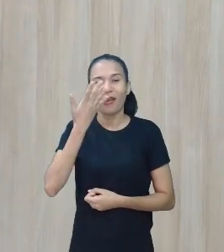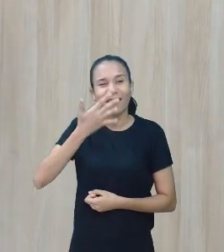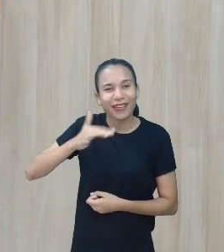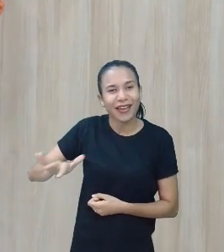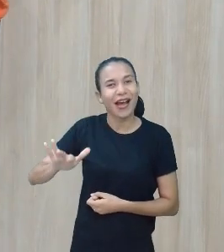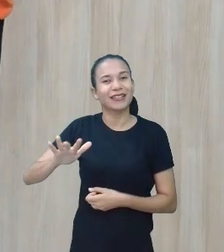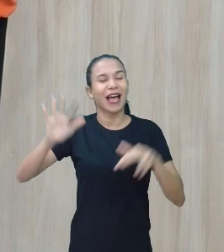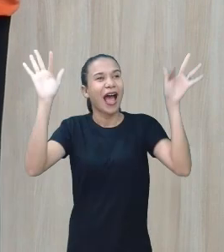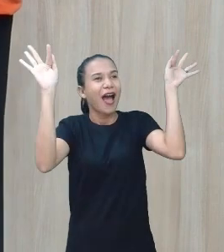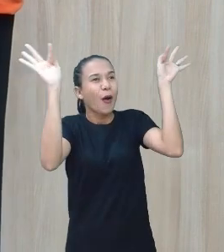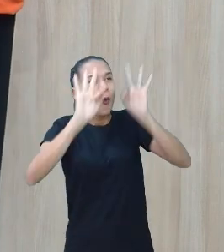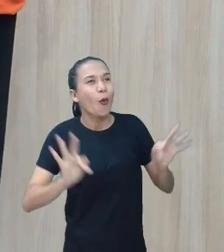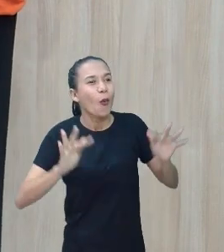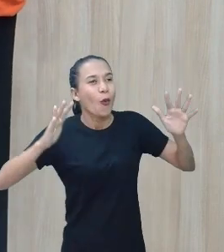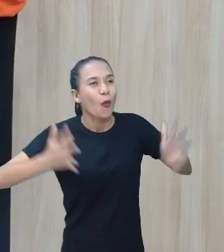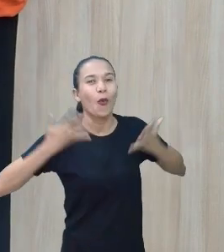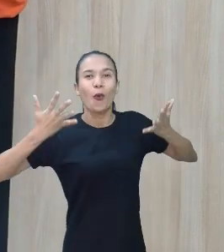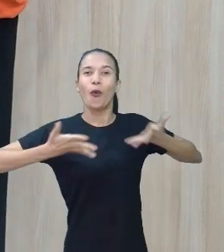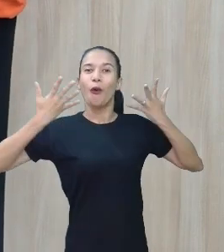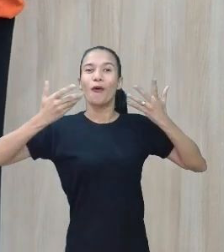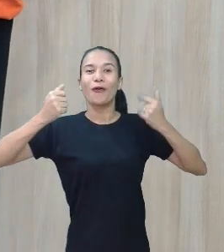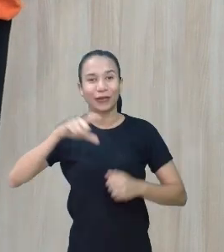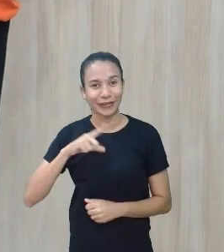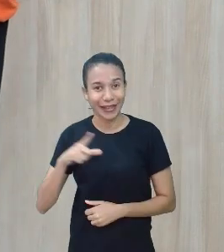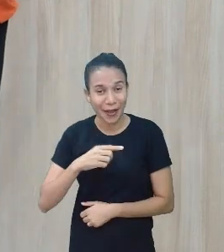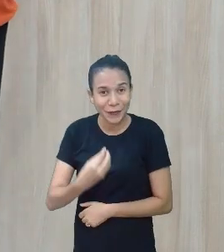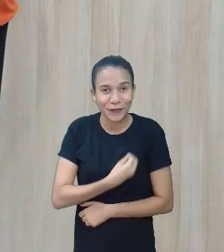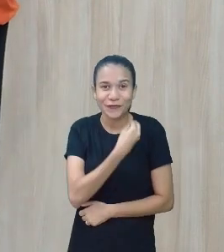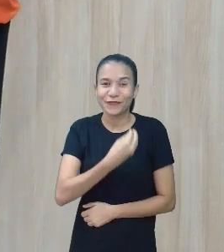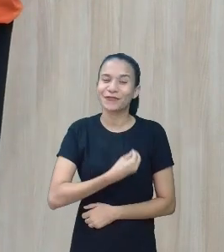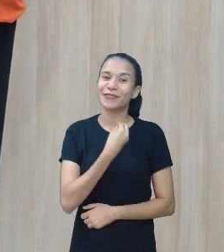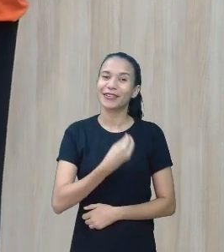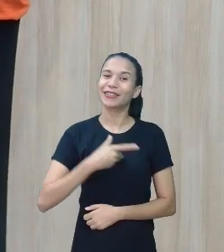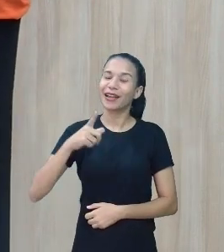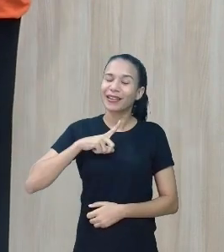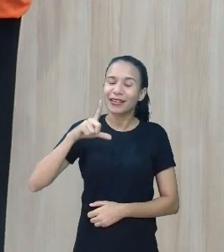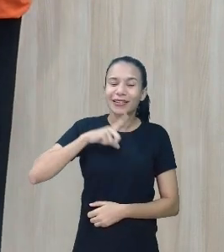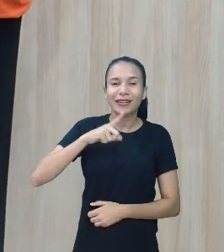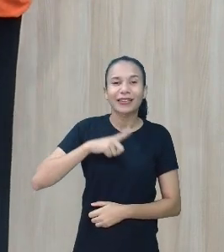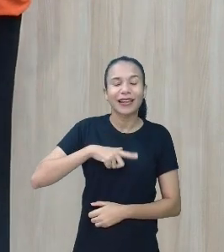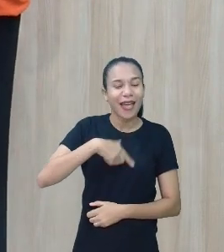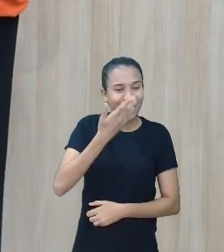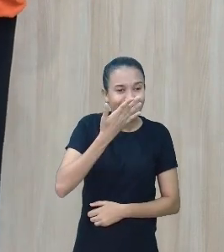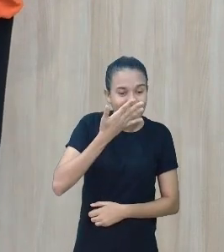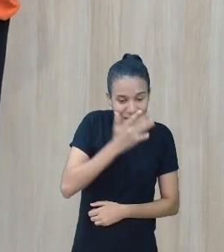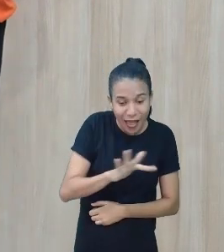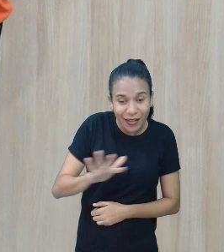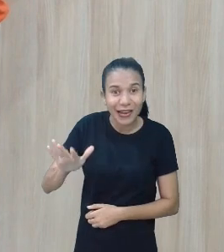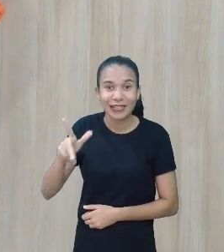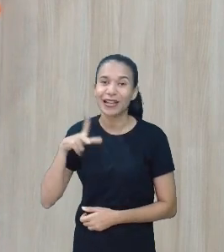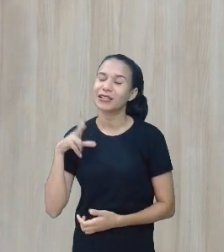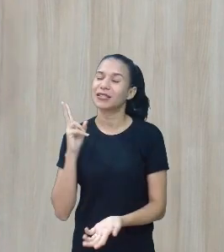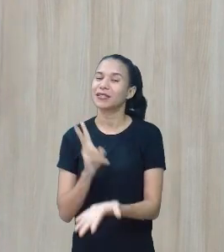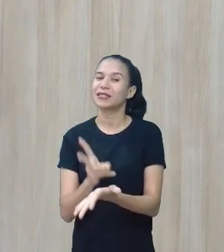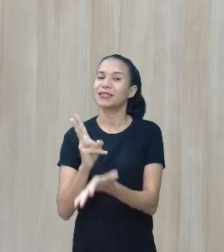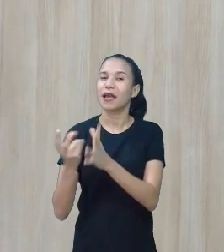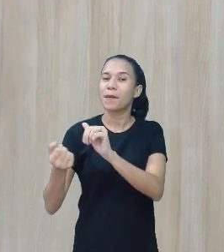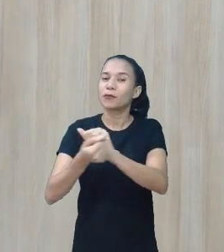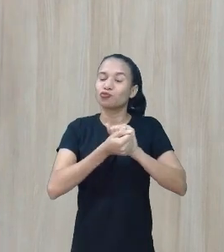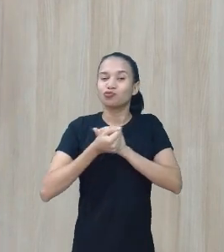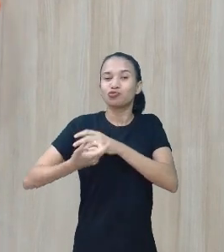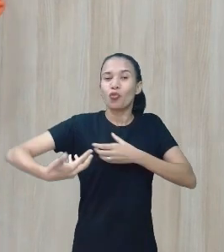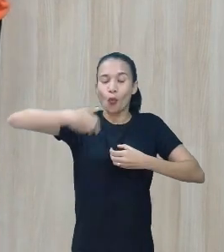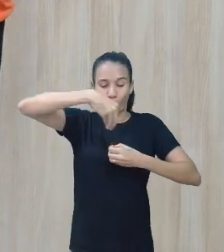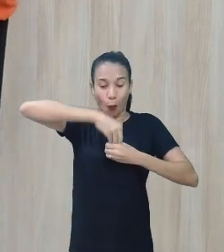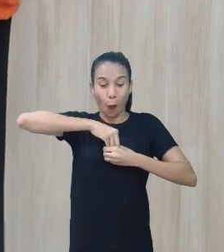alegria, que essa felicidade de viver que existe nas crianças sempre exista dentro da gente,